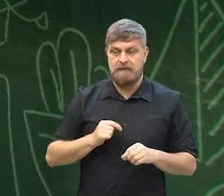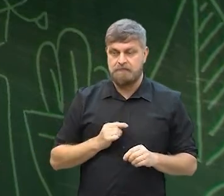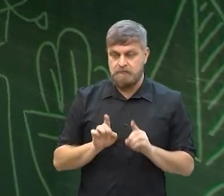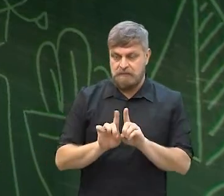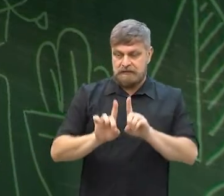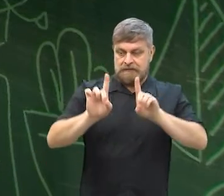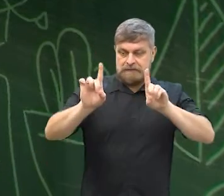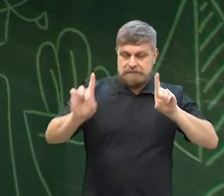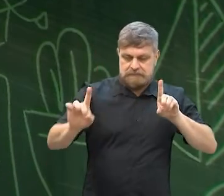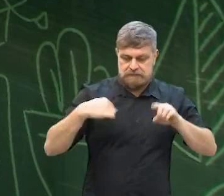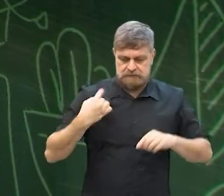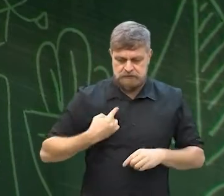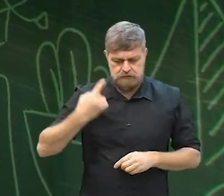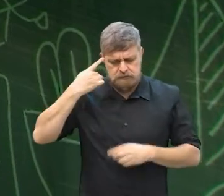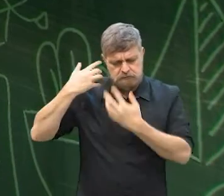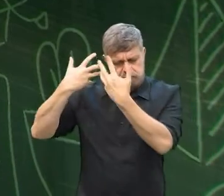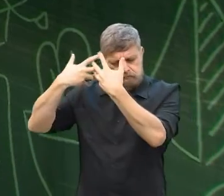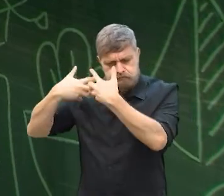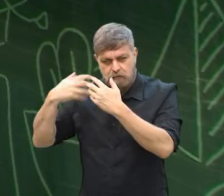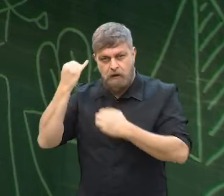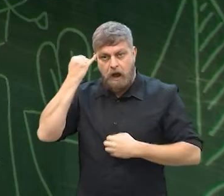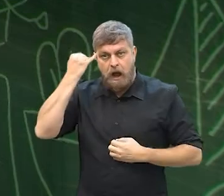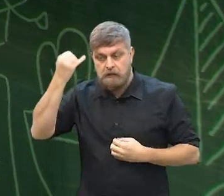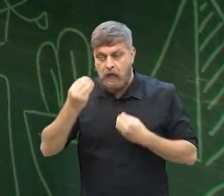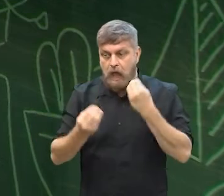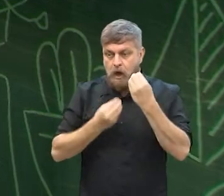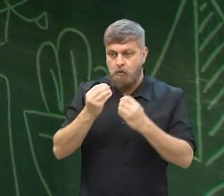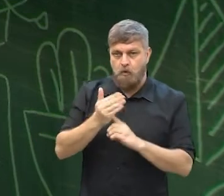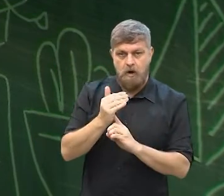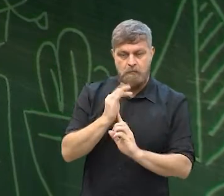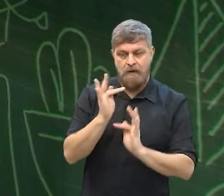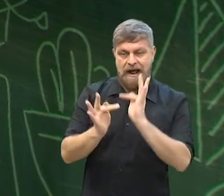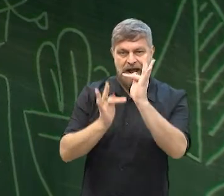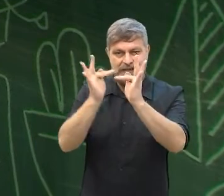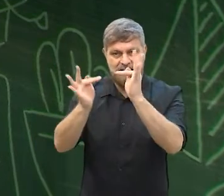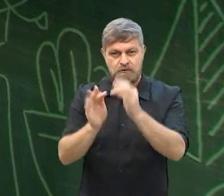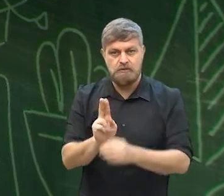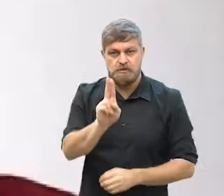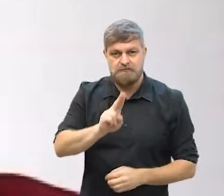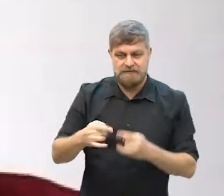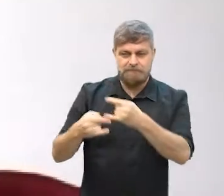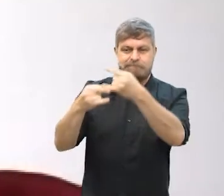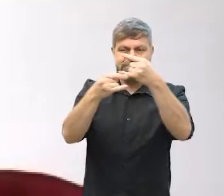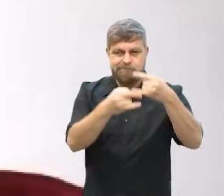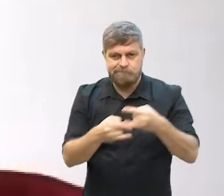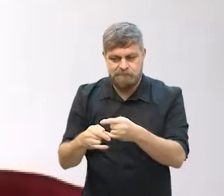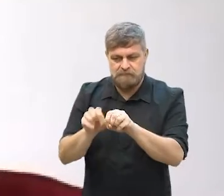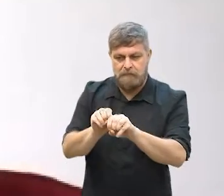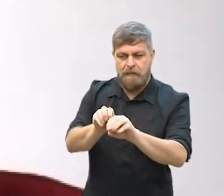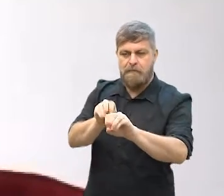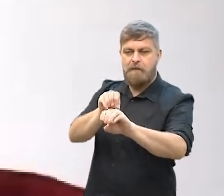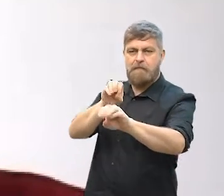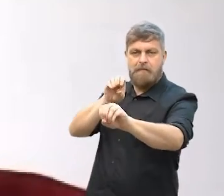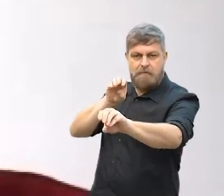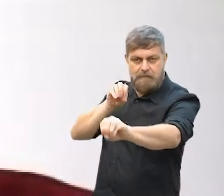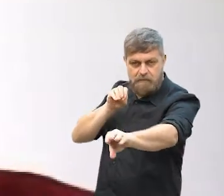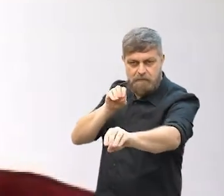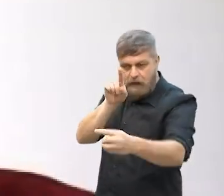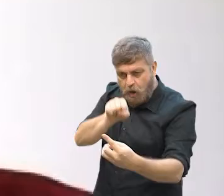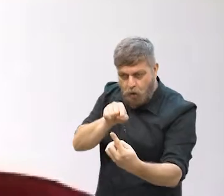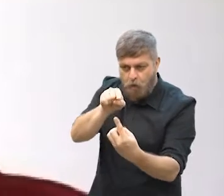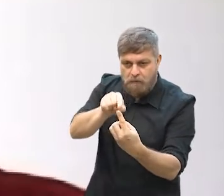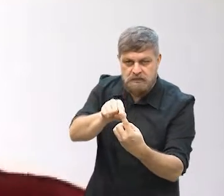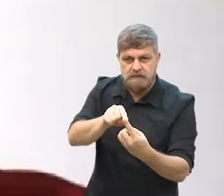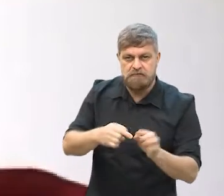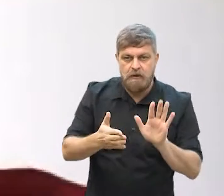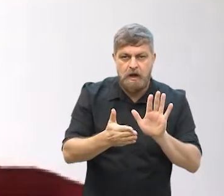nos motivou a pensar aí nessa ideia de educação e tecnologia e como utilizar, né, o uso da educação à distância